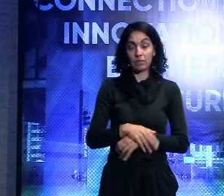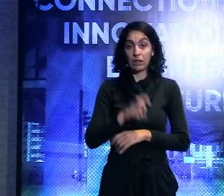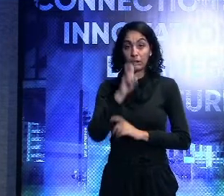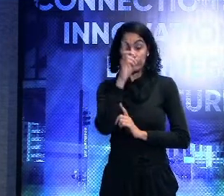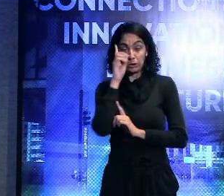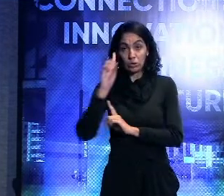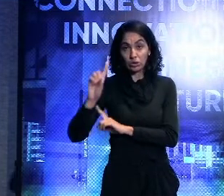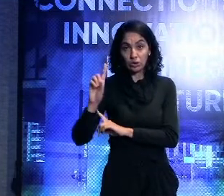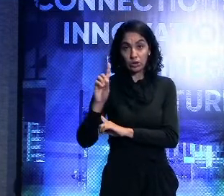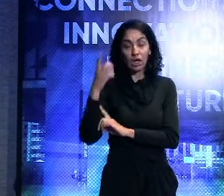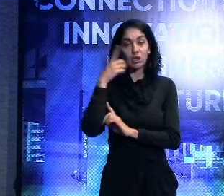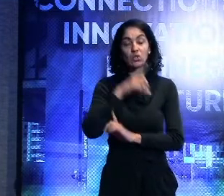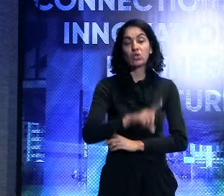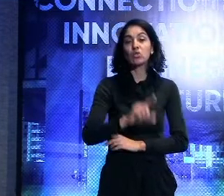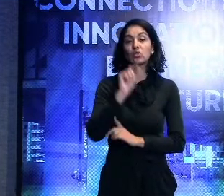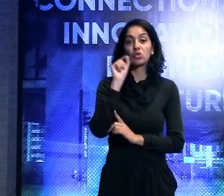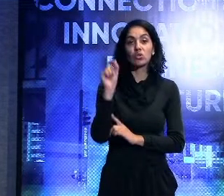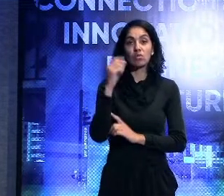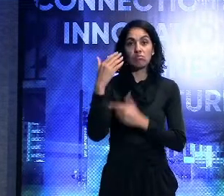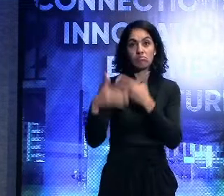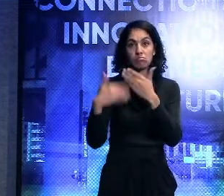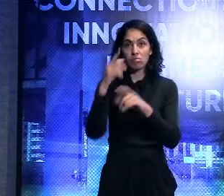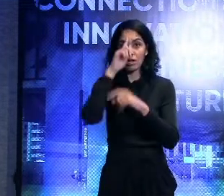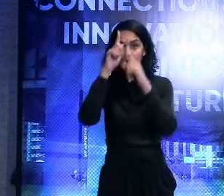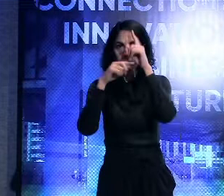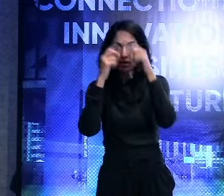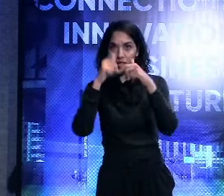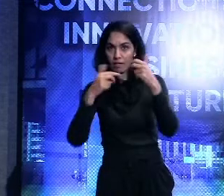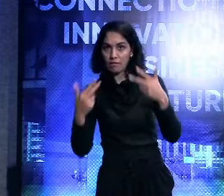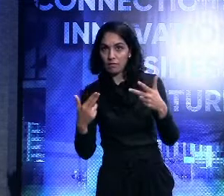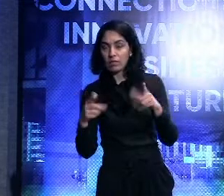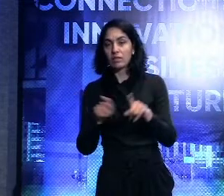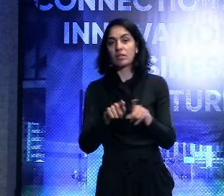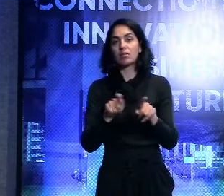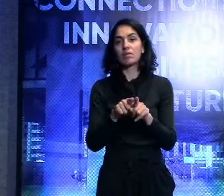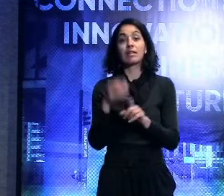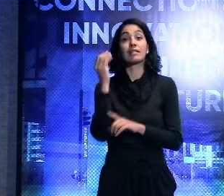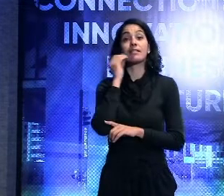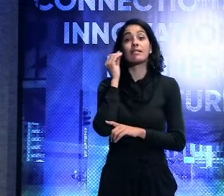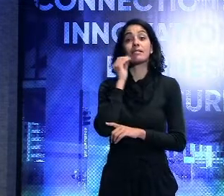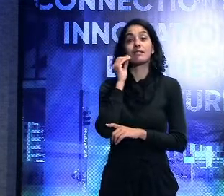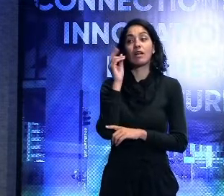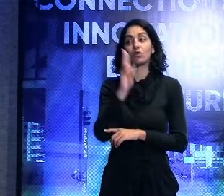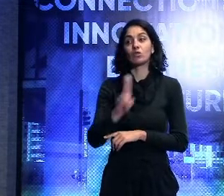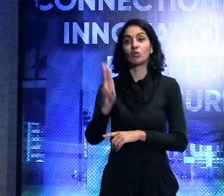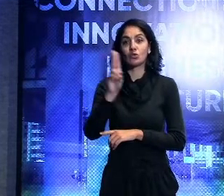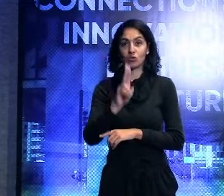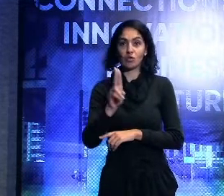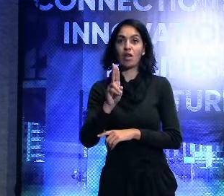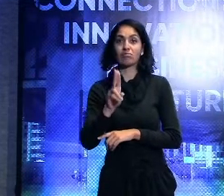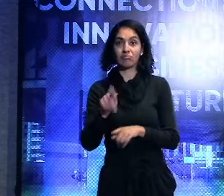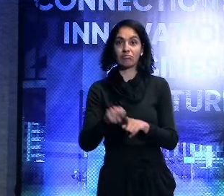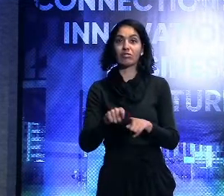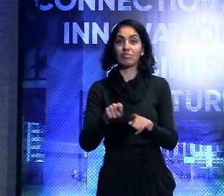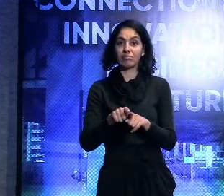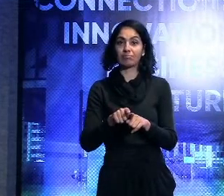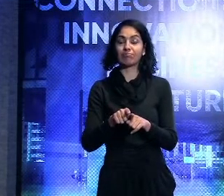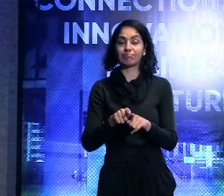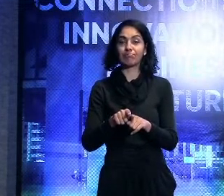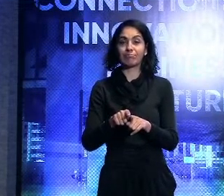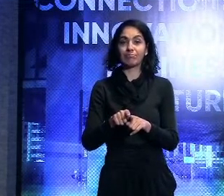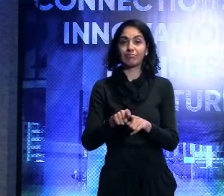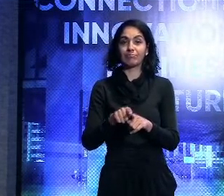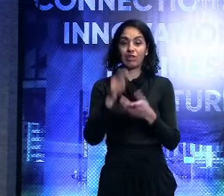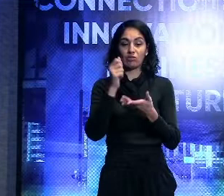a gente conseguia desenvolver uma ideia de produto e a gente conseguia testar isso com usuários reais, ver se isso realmente fazia sentido